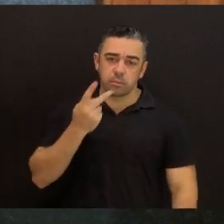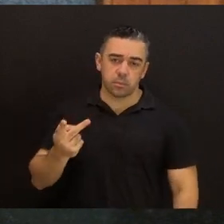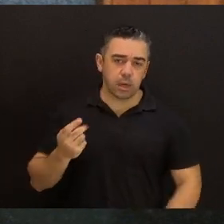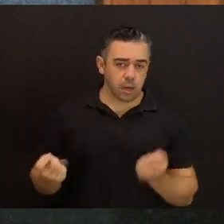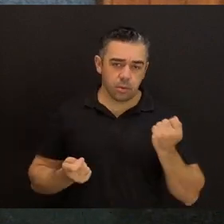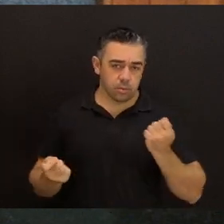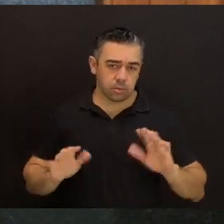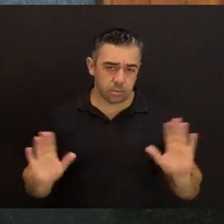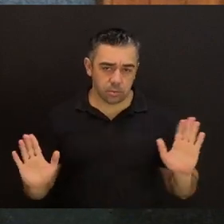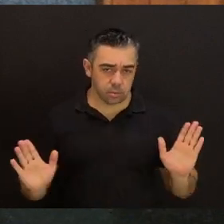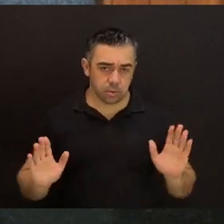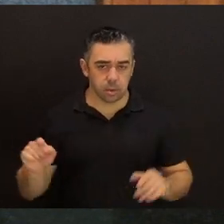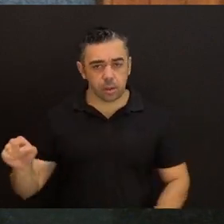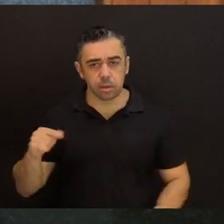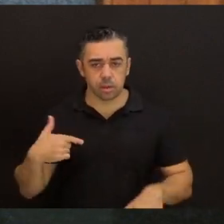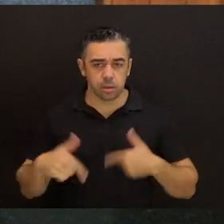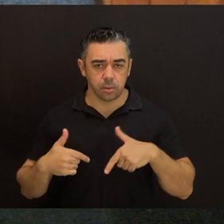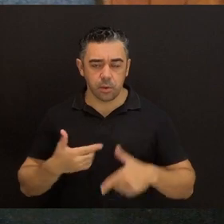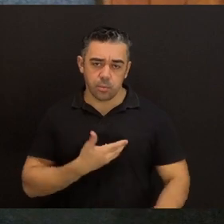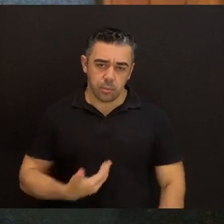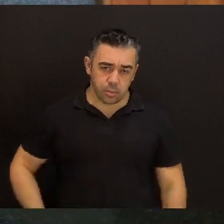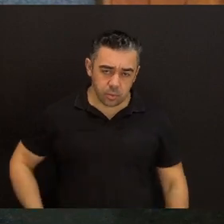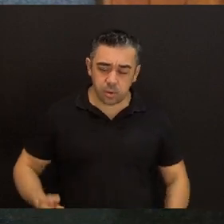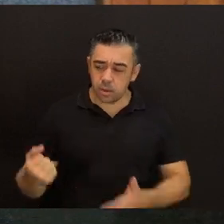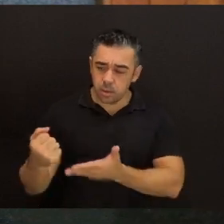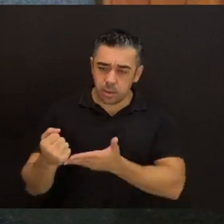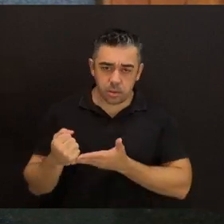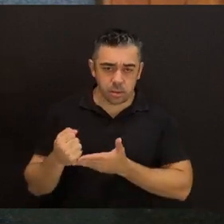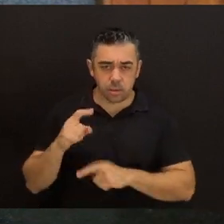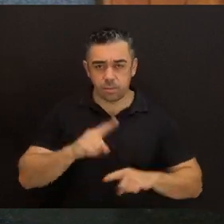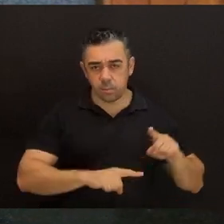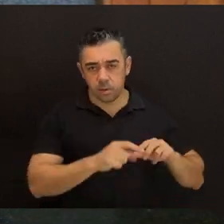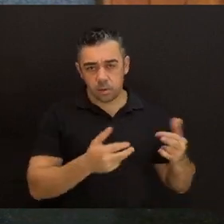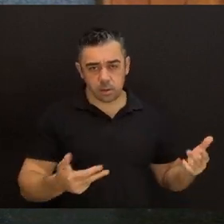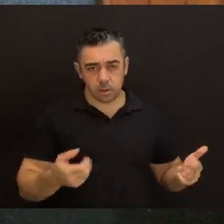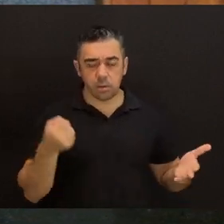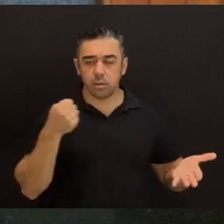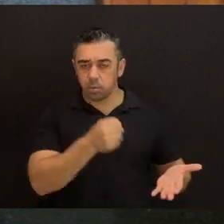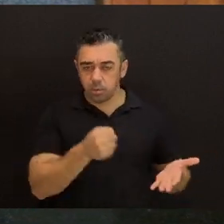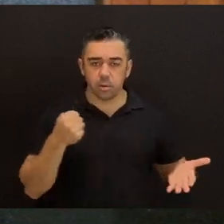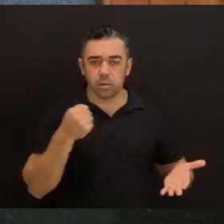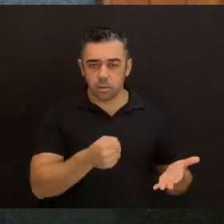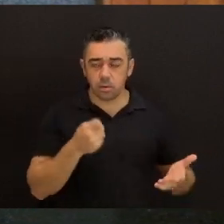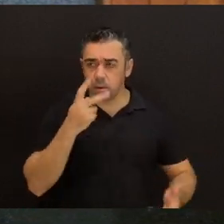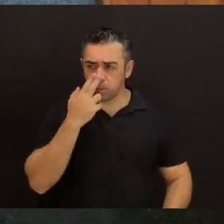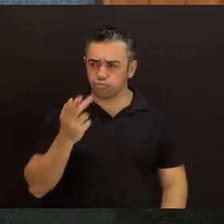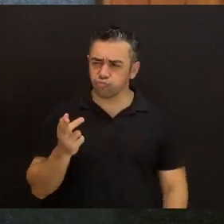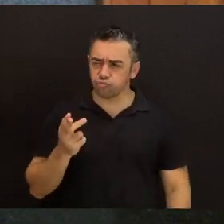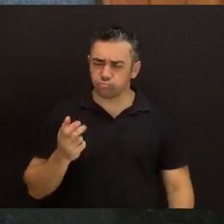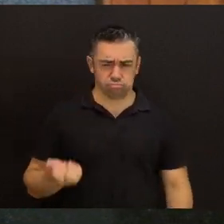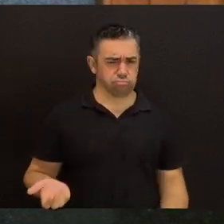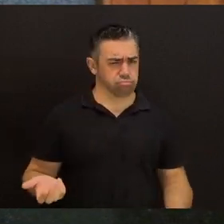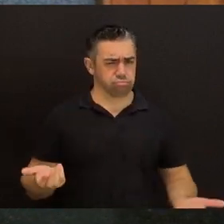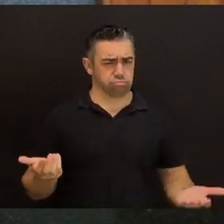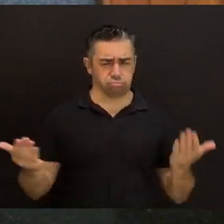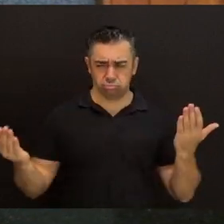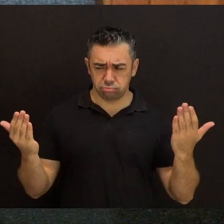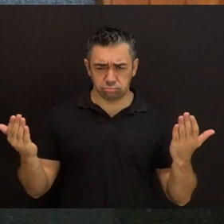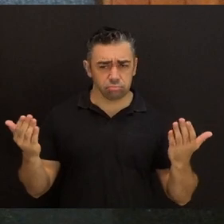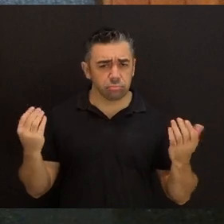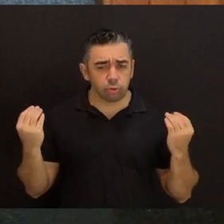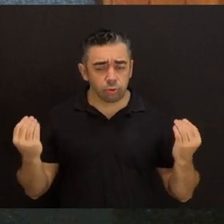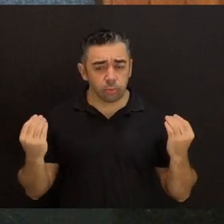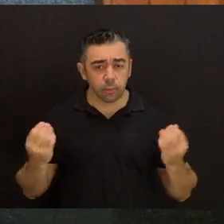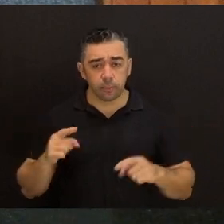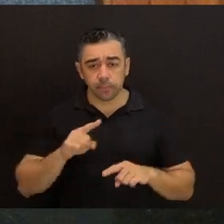disso ele é funcionário público ela ele trazia os materiais inclusive em alguns momentos ela achou aquilo tudo Muito Suspeito alguns